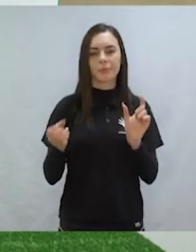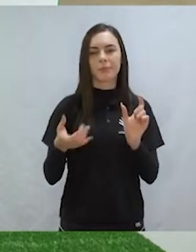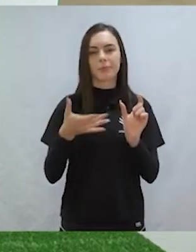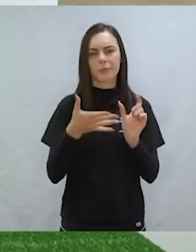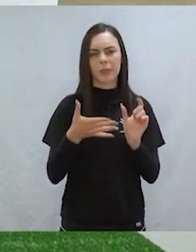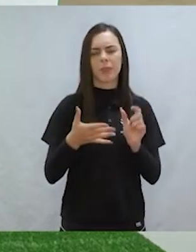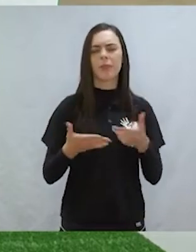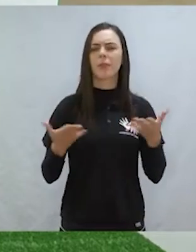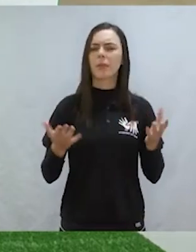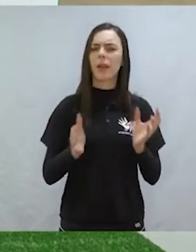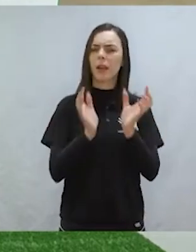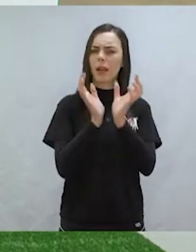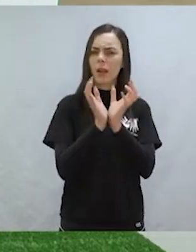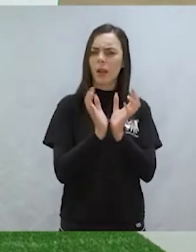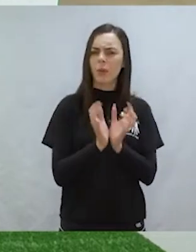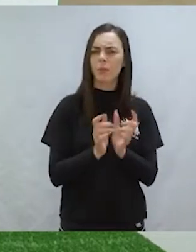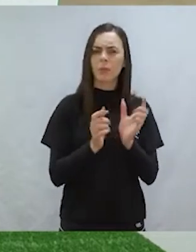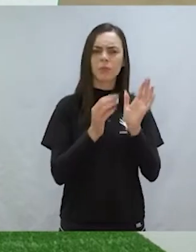estranho